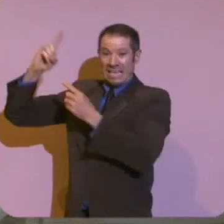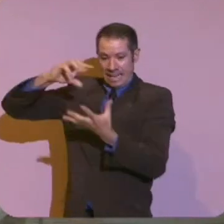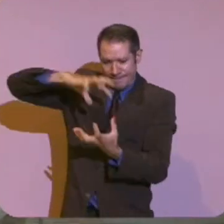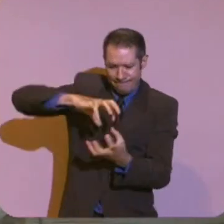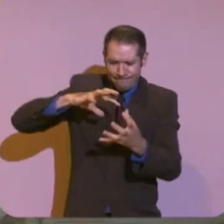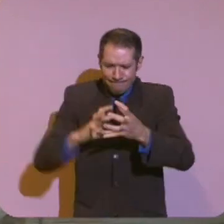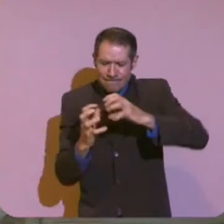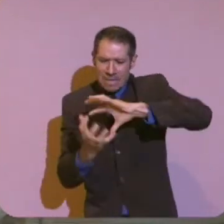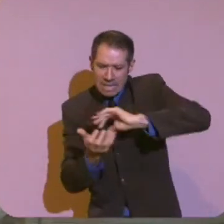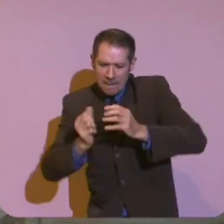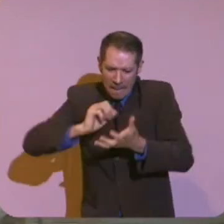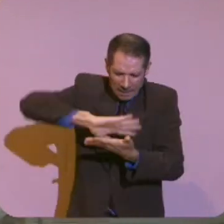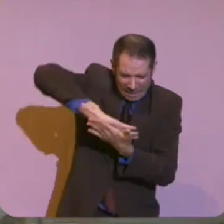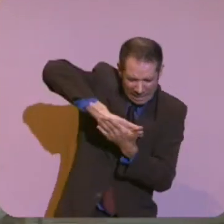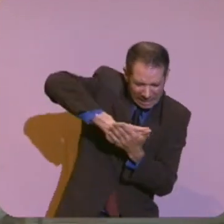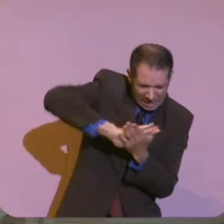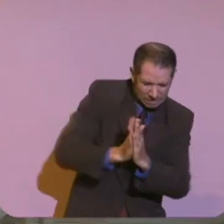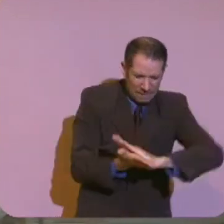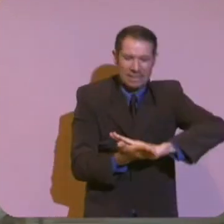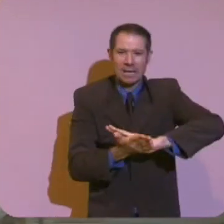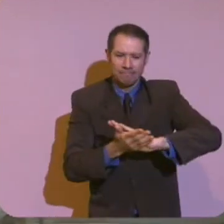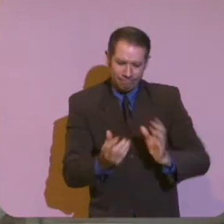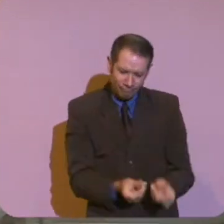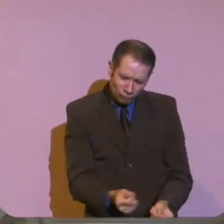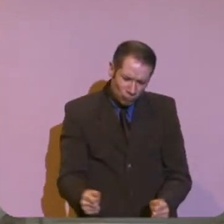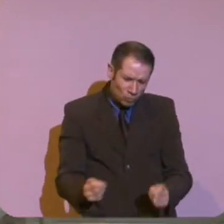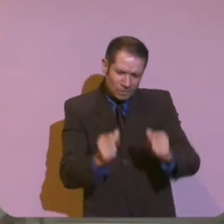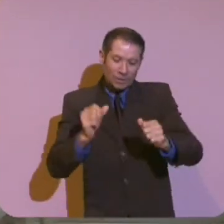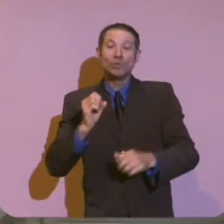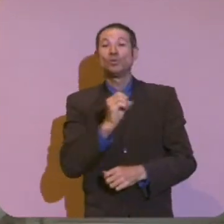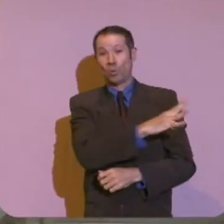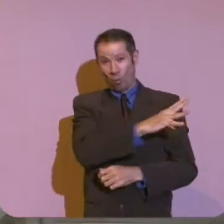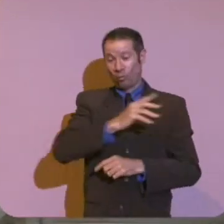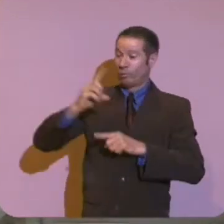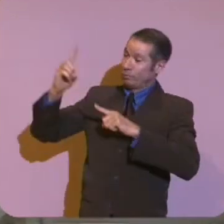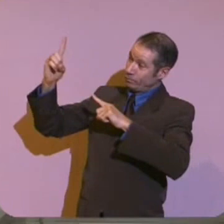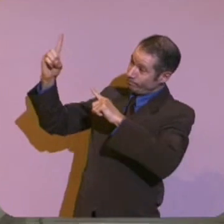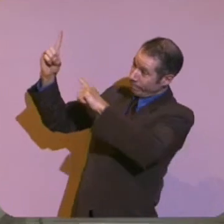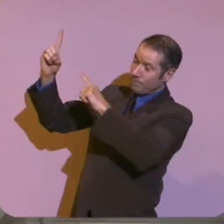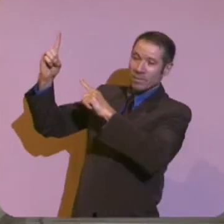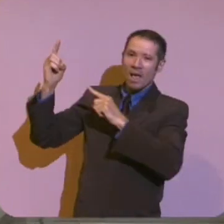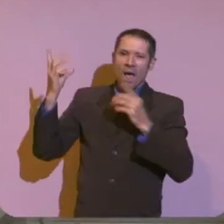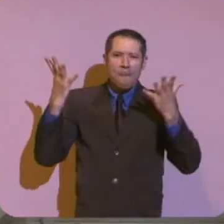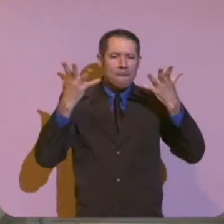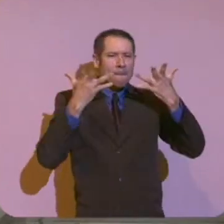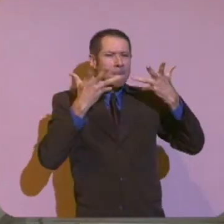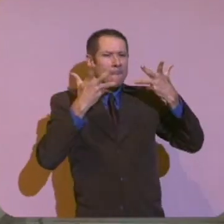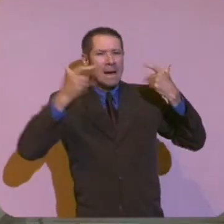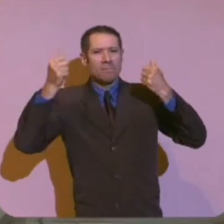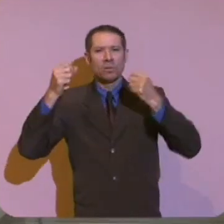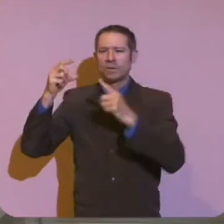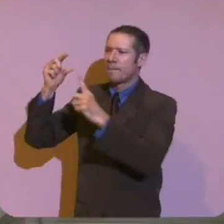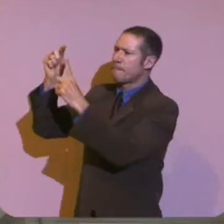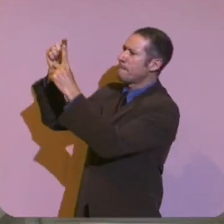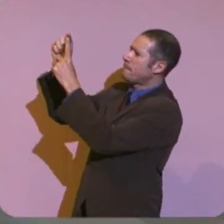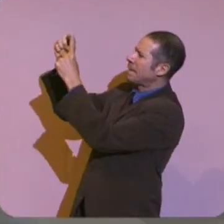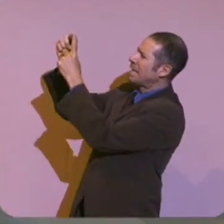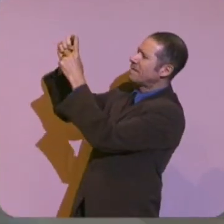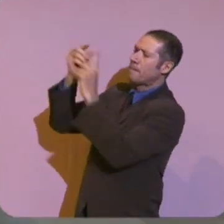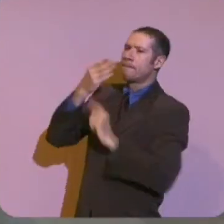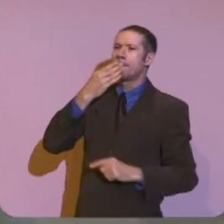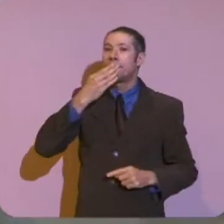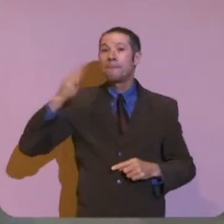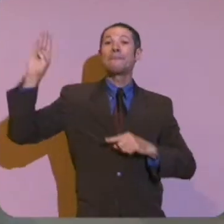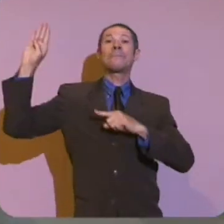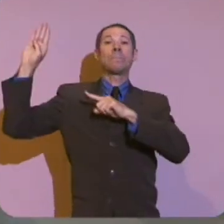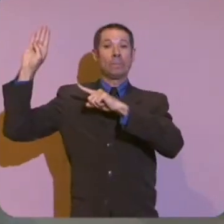e faz de novo. E uma das coisas mais maravilhosas que a palavra de Deus está prometendo